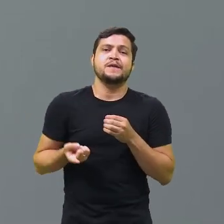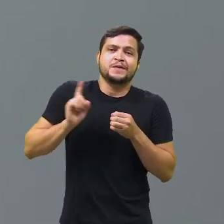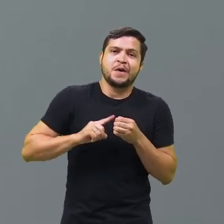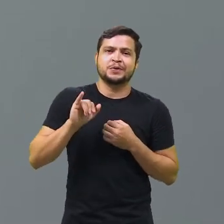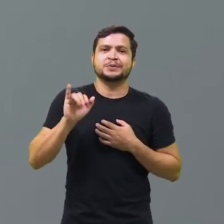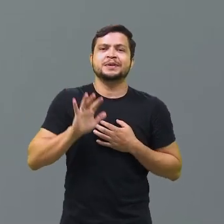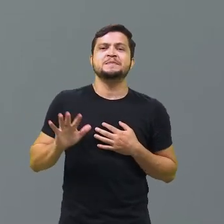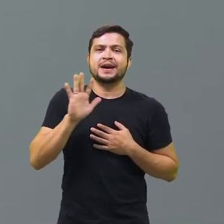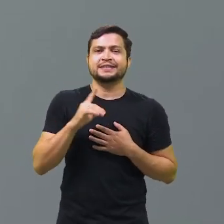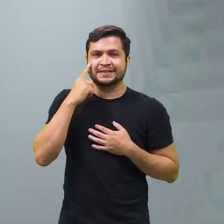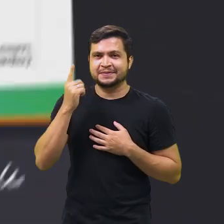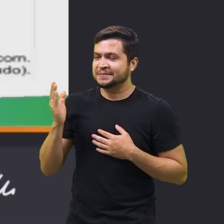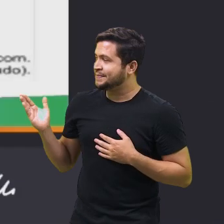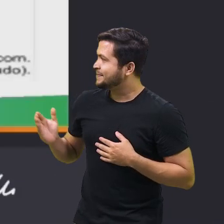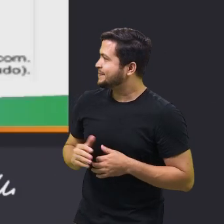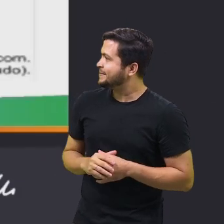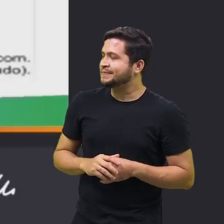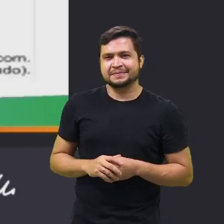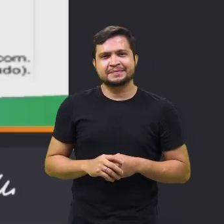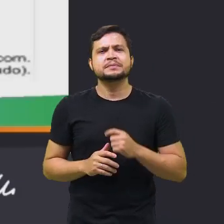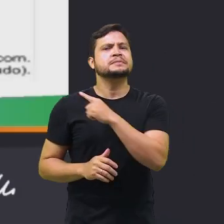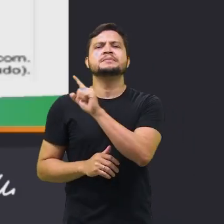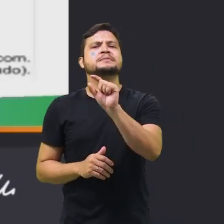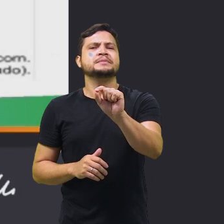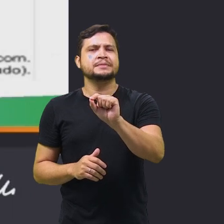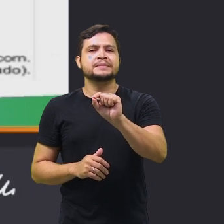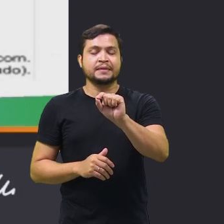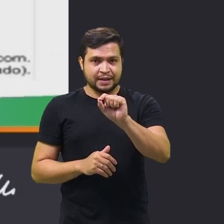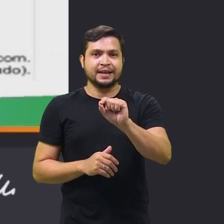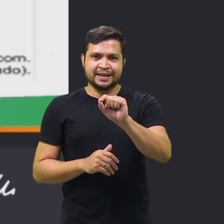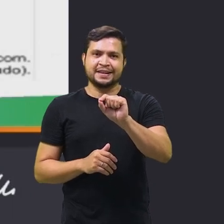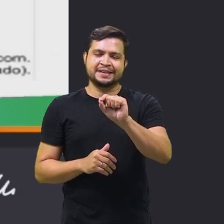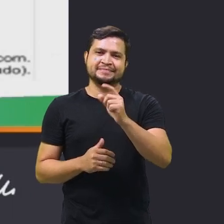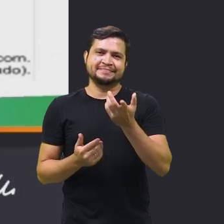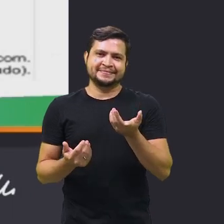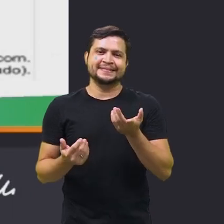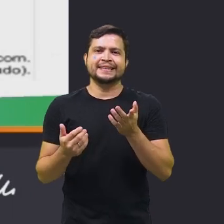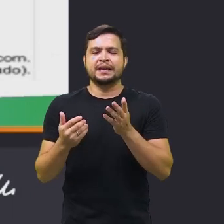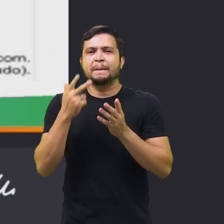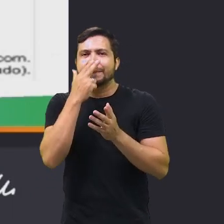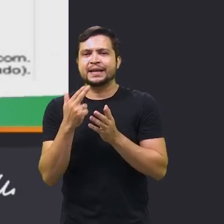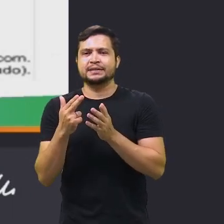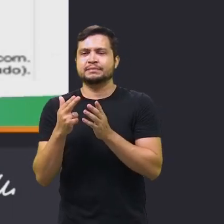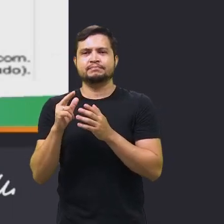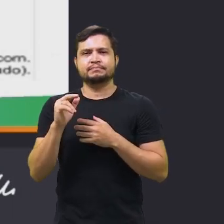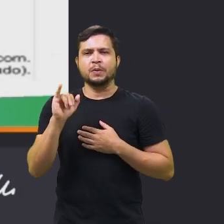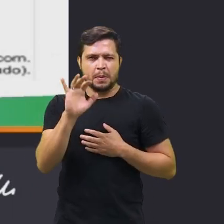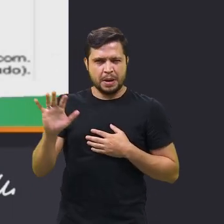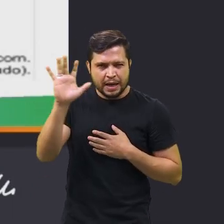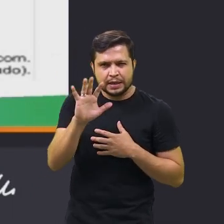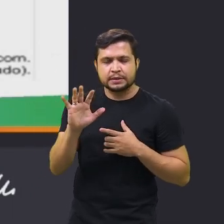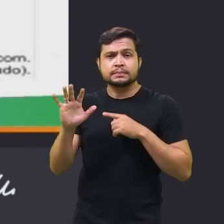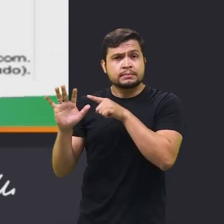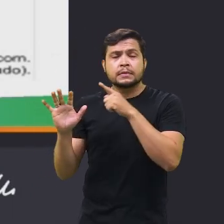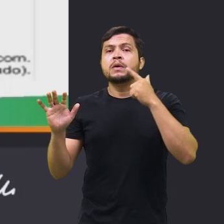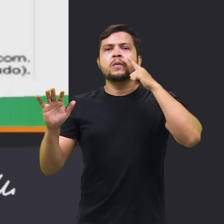essa imagem, né? Uma das primeiras imagens. Isso aqui é o que a gente chama de cladograma das plantas. É uma figura